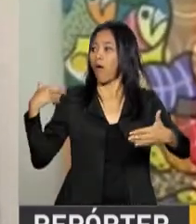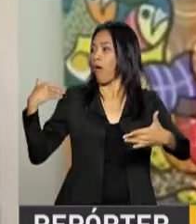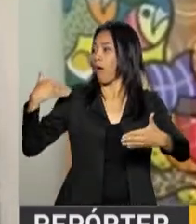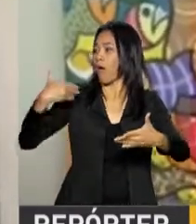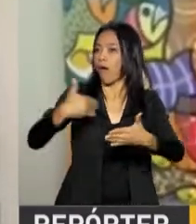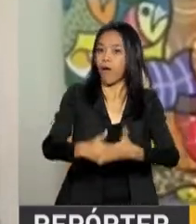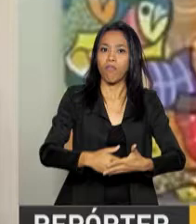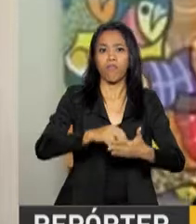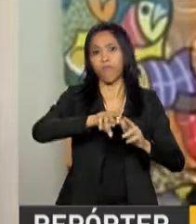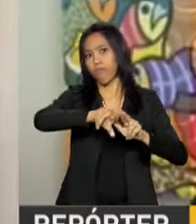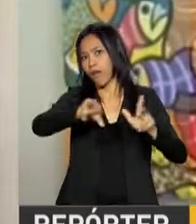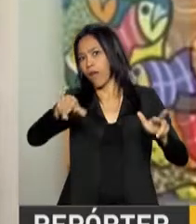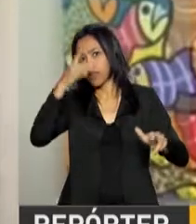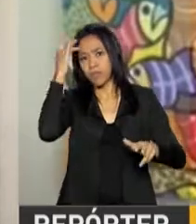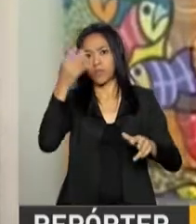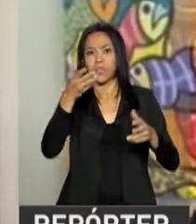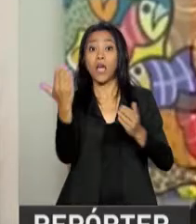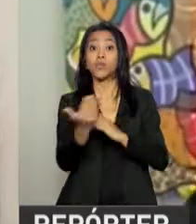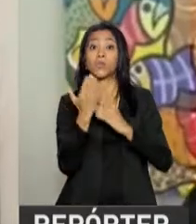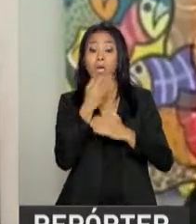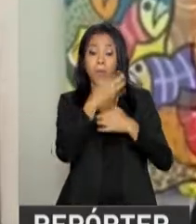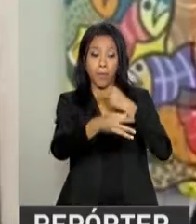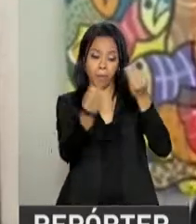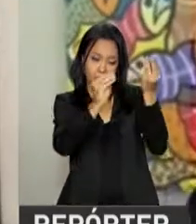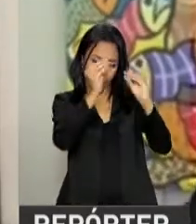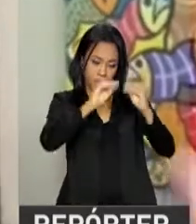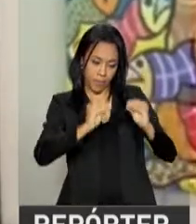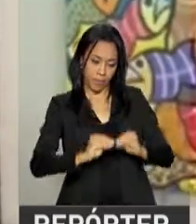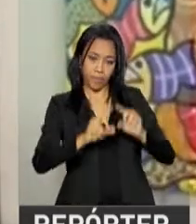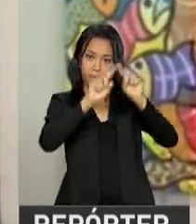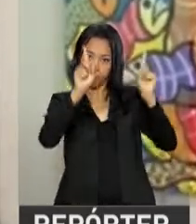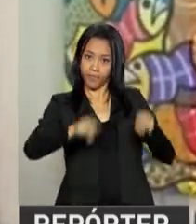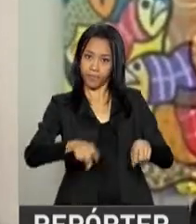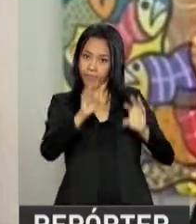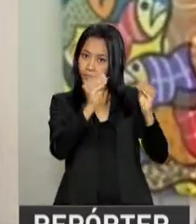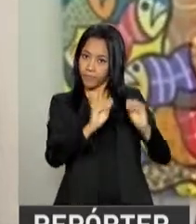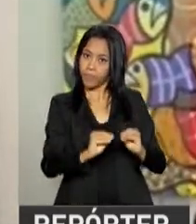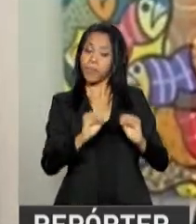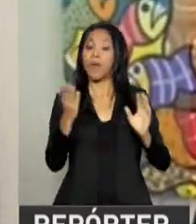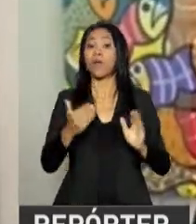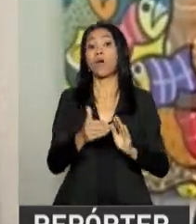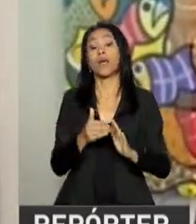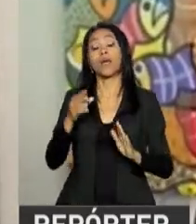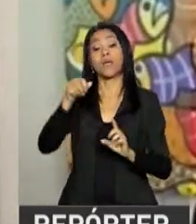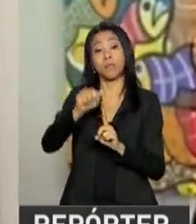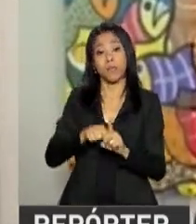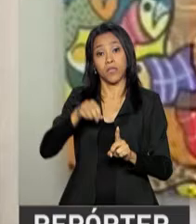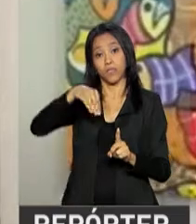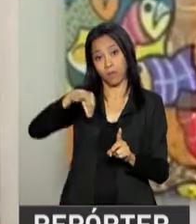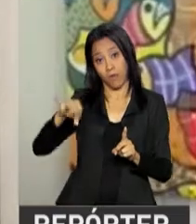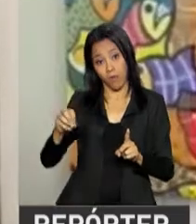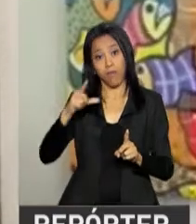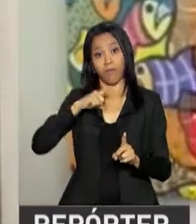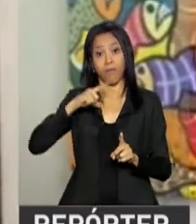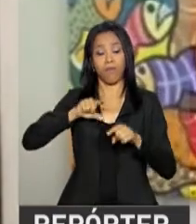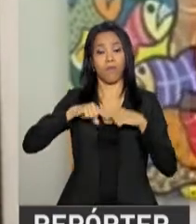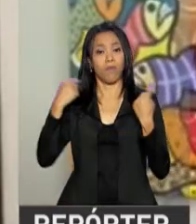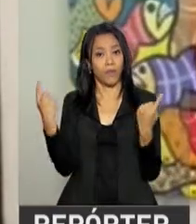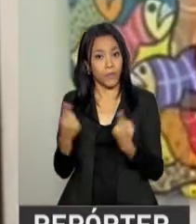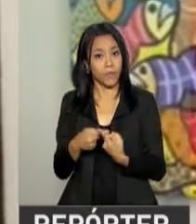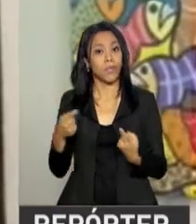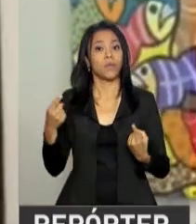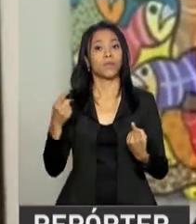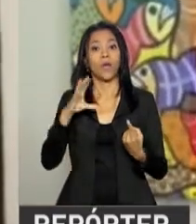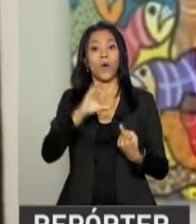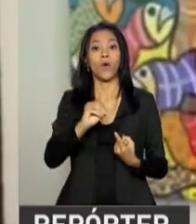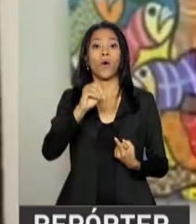milhares de pessoas que ajudaram. E agora, em maio, entre 20 e 25 de maio, haverá uma reunião na OIE, onde vai sacramentar isso. E